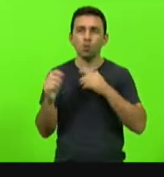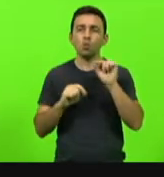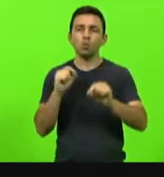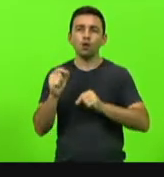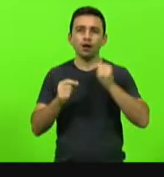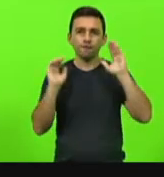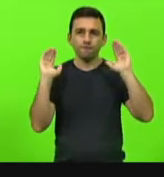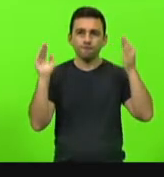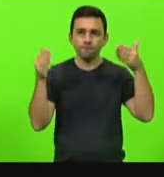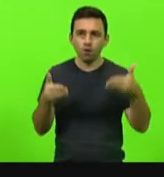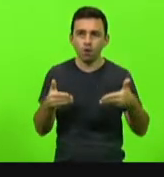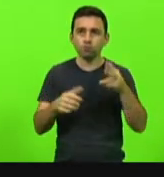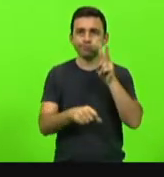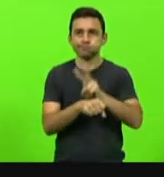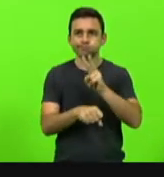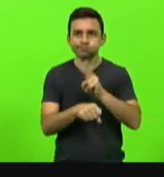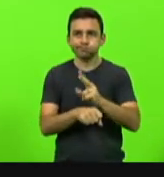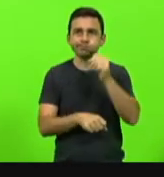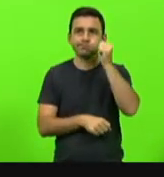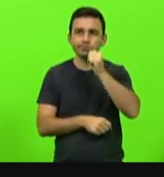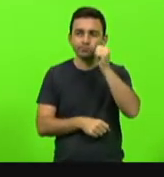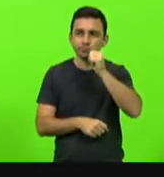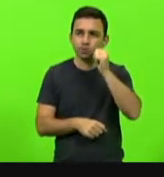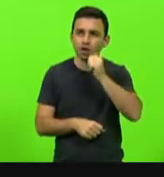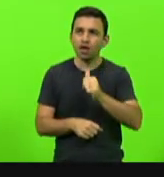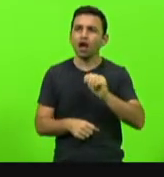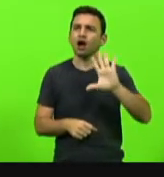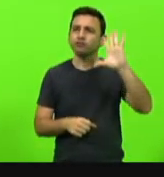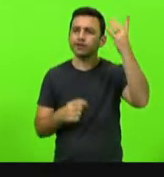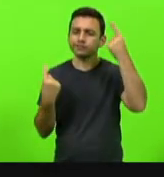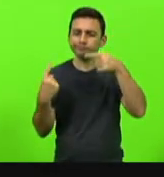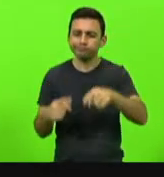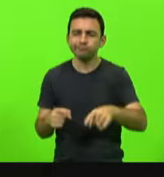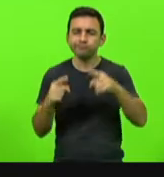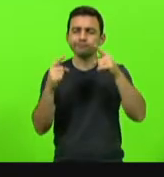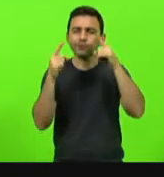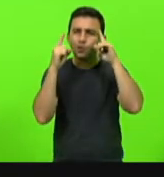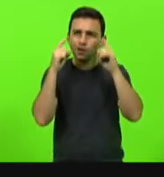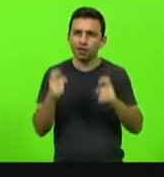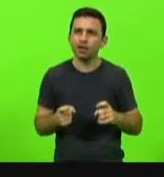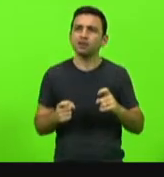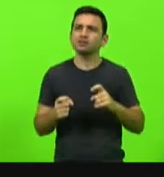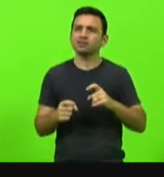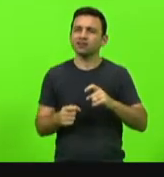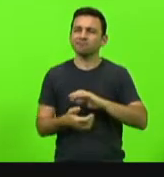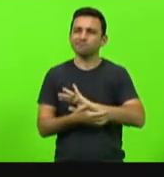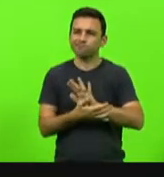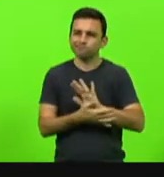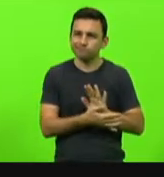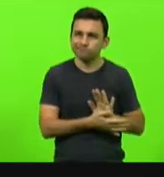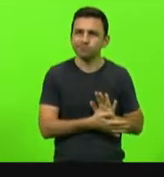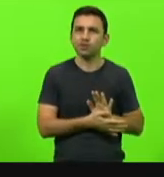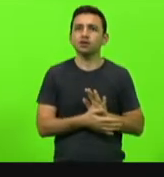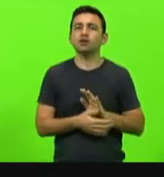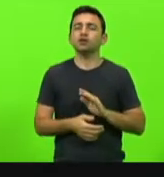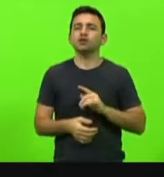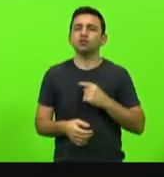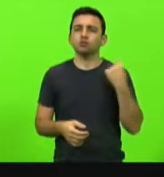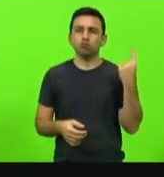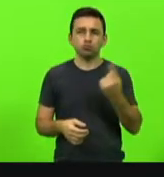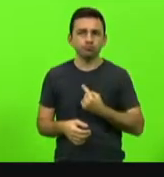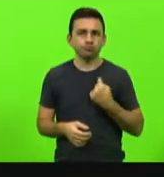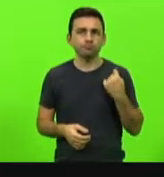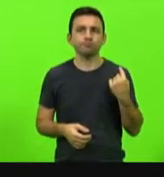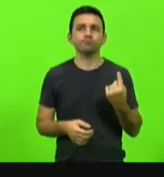na proteção de mulheres vítimas de violência e maus tratos. Nós concedemos